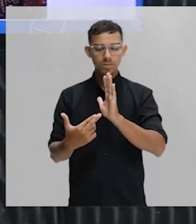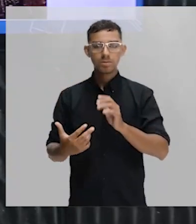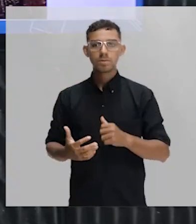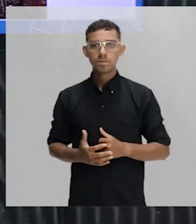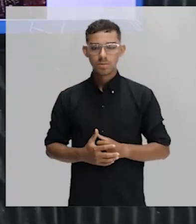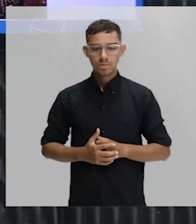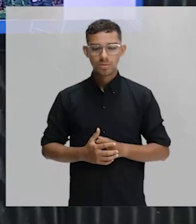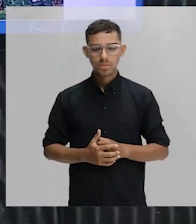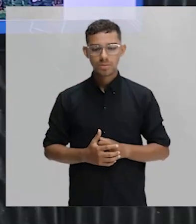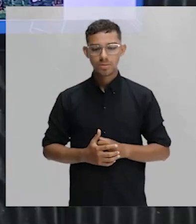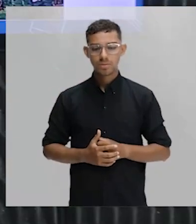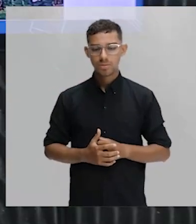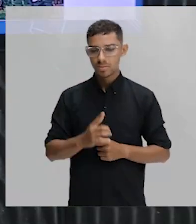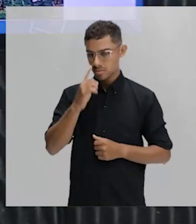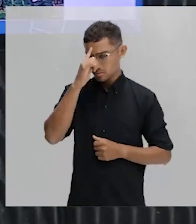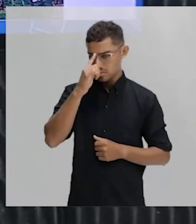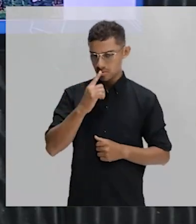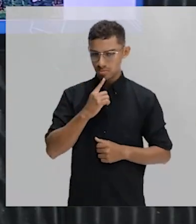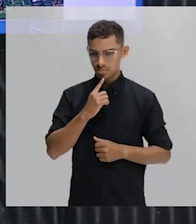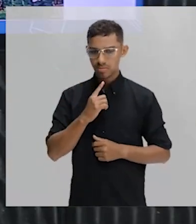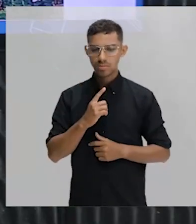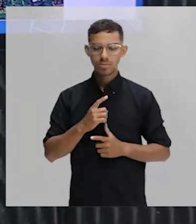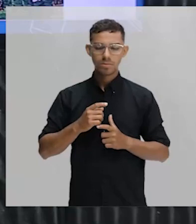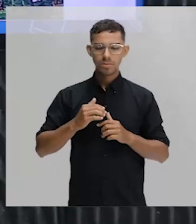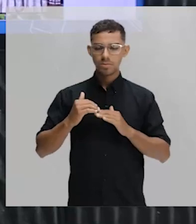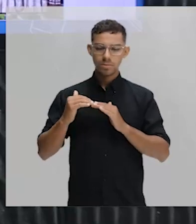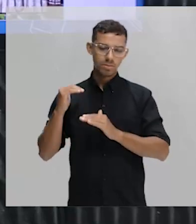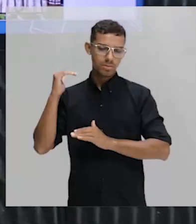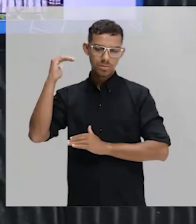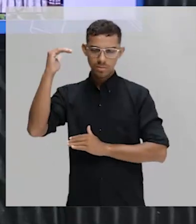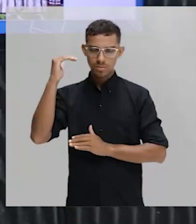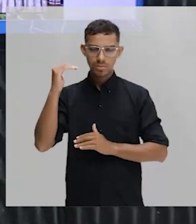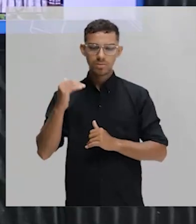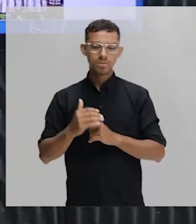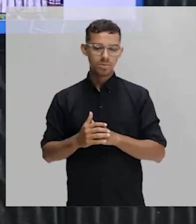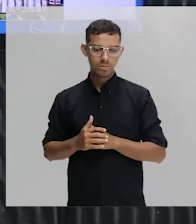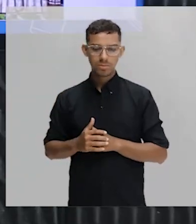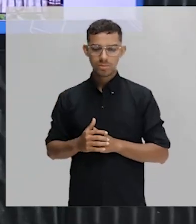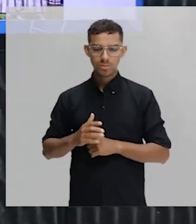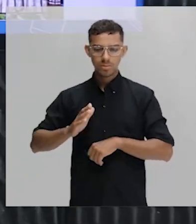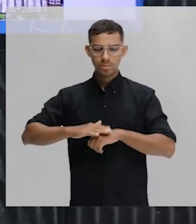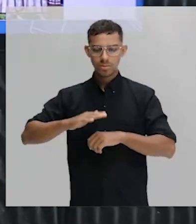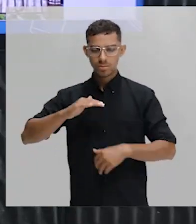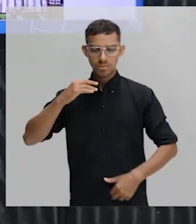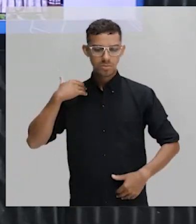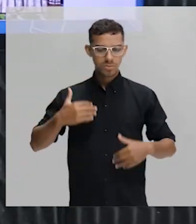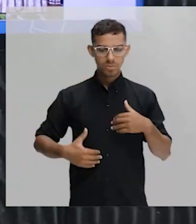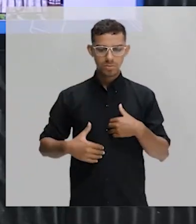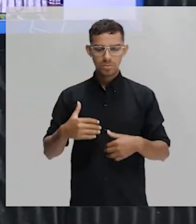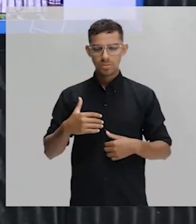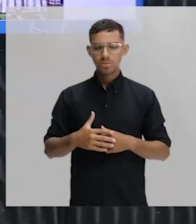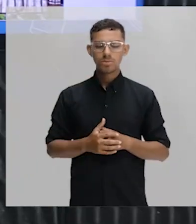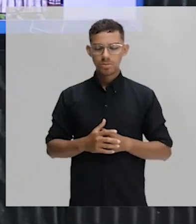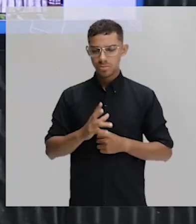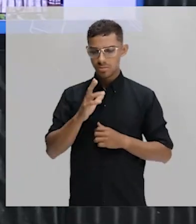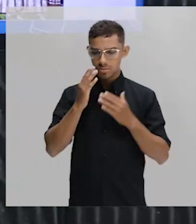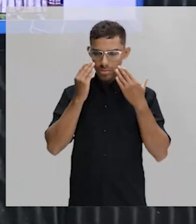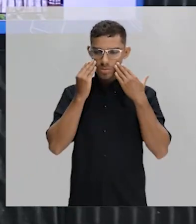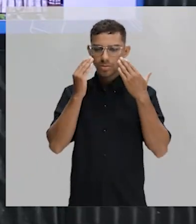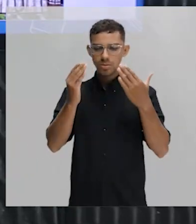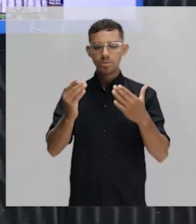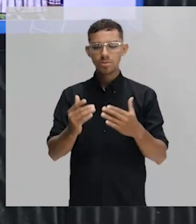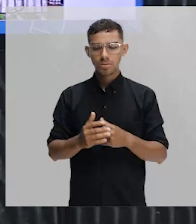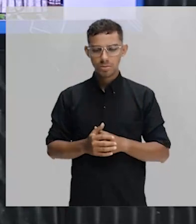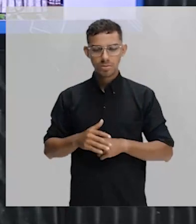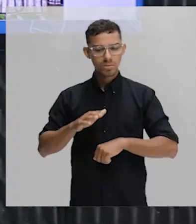Figuras maiores, mais importantes. Figuras menores, menos importantes. Figuras com mais cor e mais intensidade chamam mais atenção, são